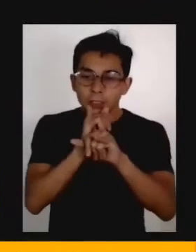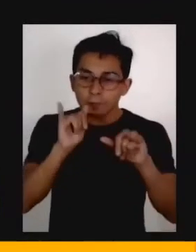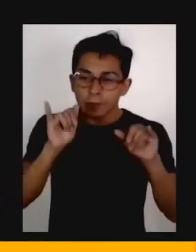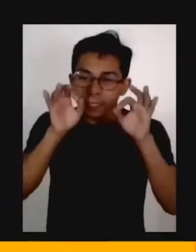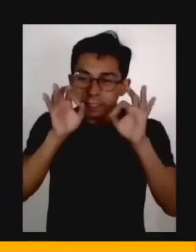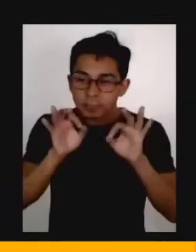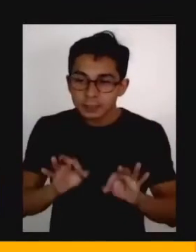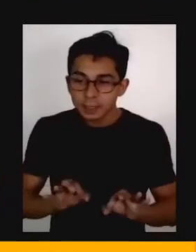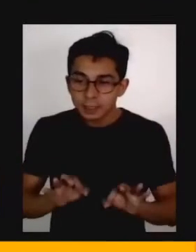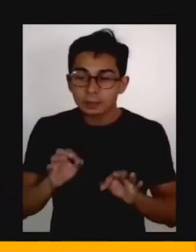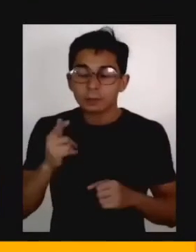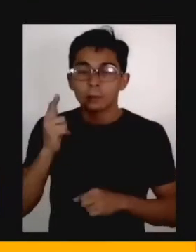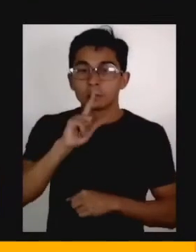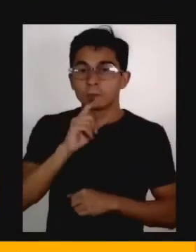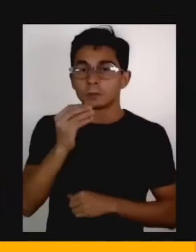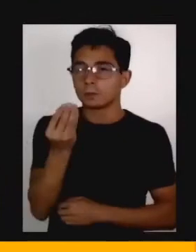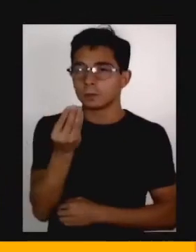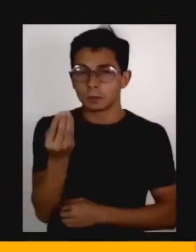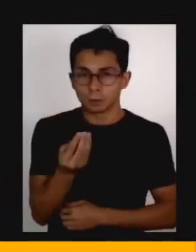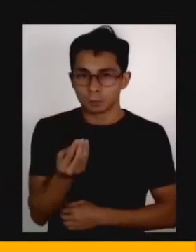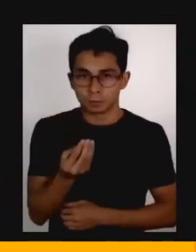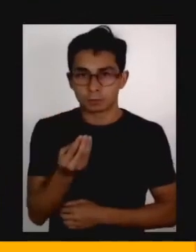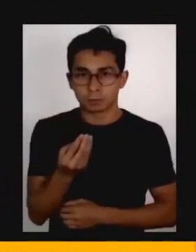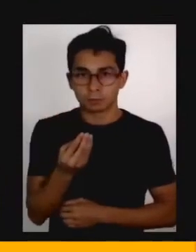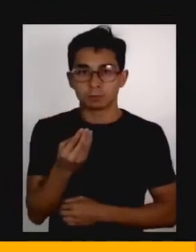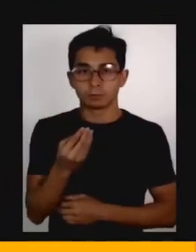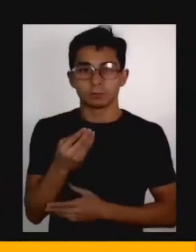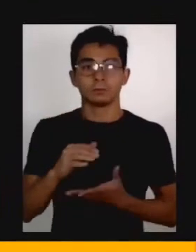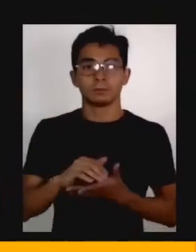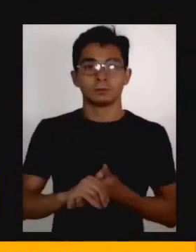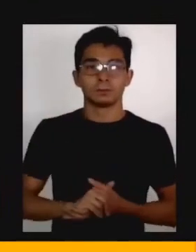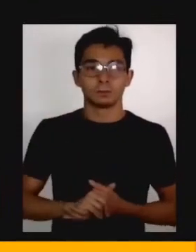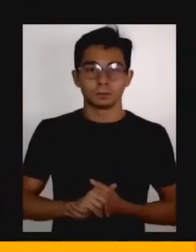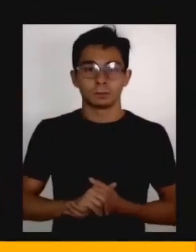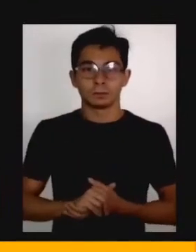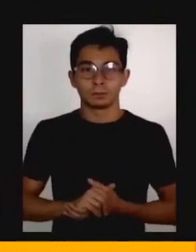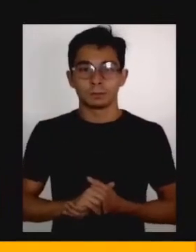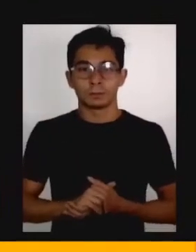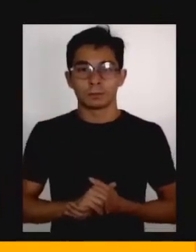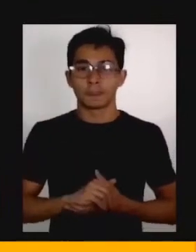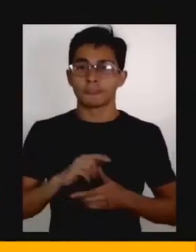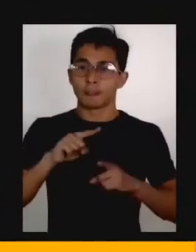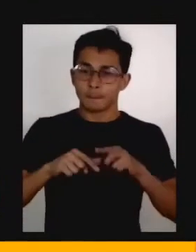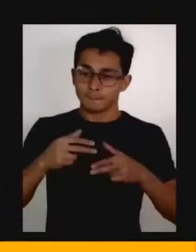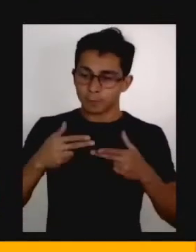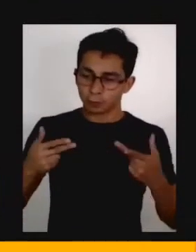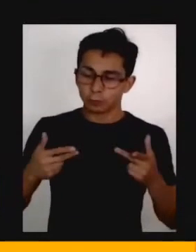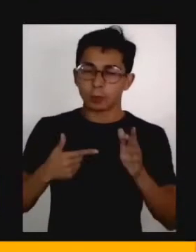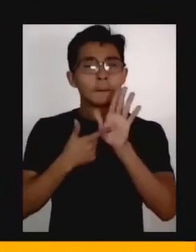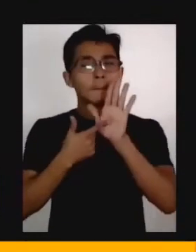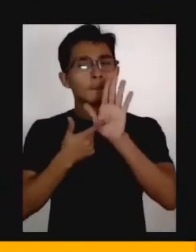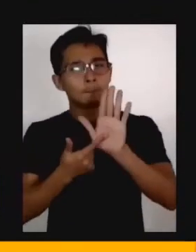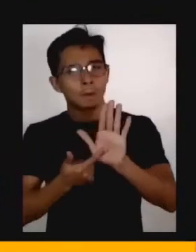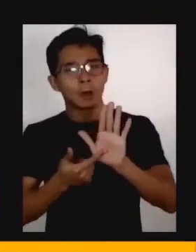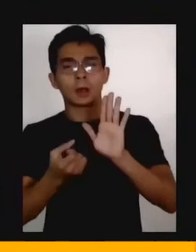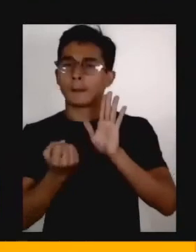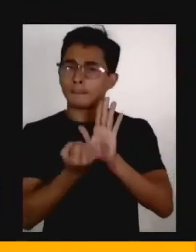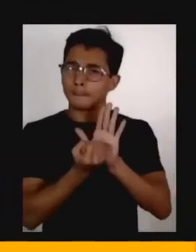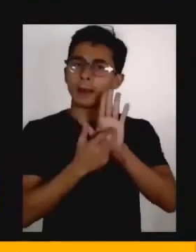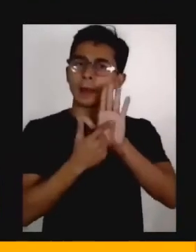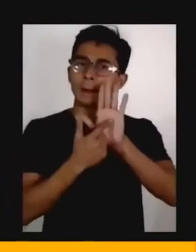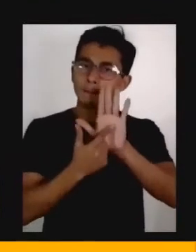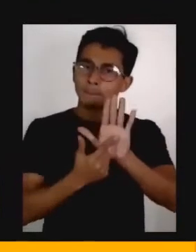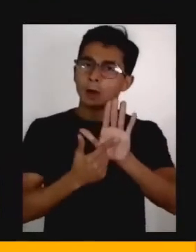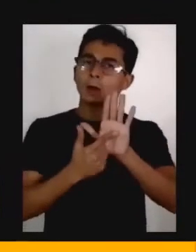de forma orgânica, mas também alinhada dentro do contexto do produto, dentro do contexto da marca, dentro do